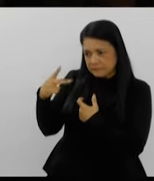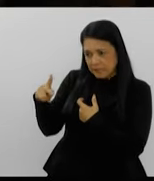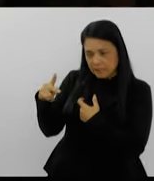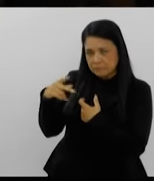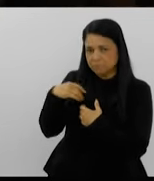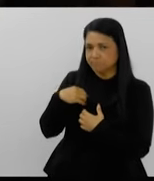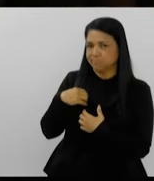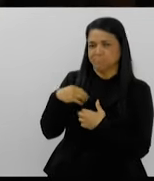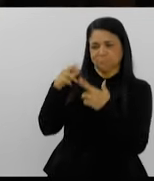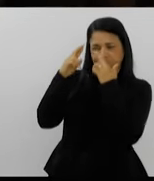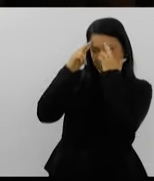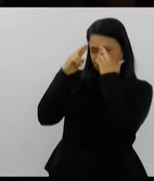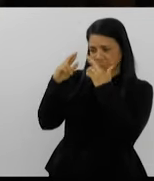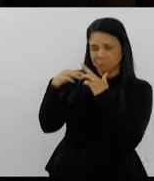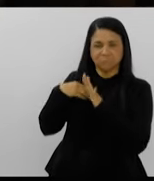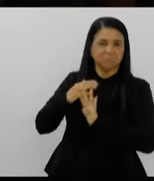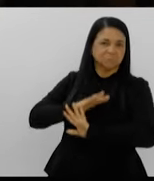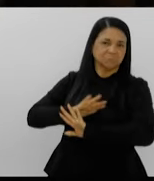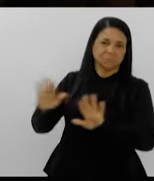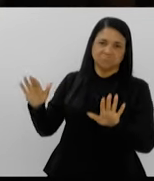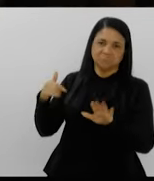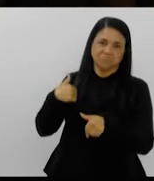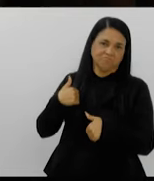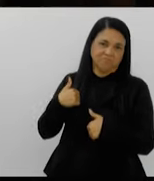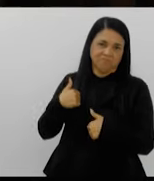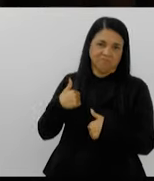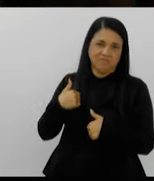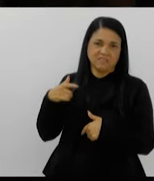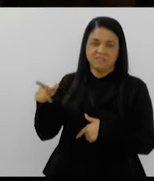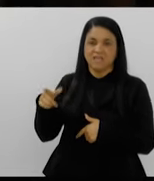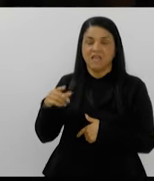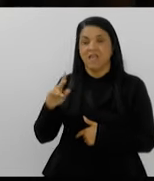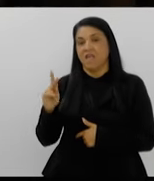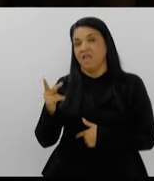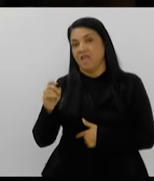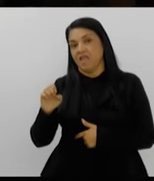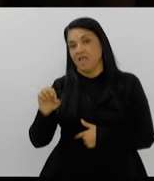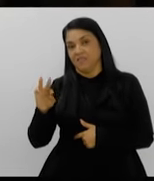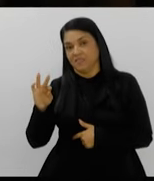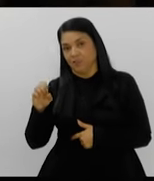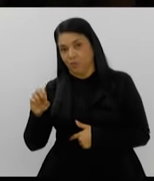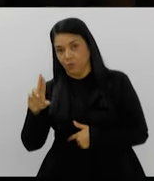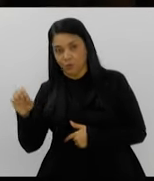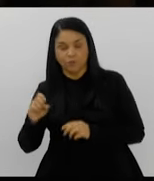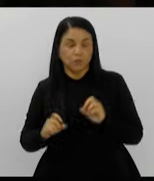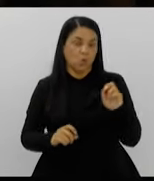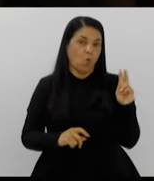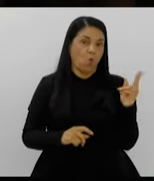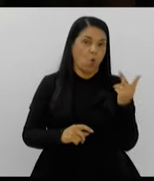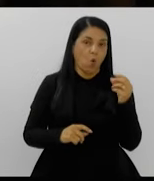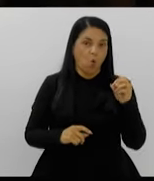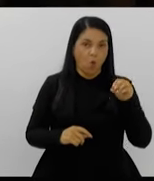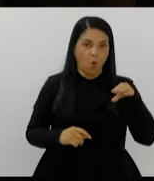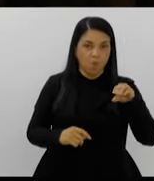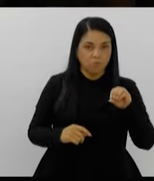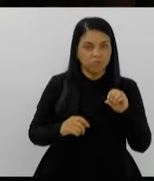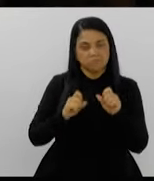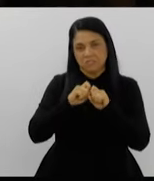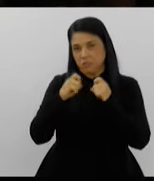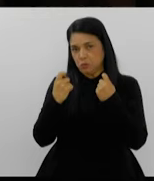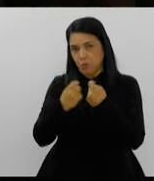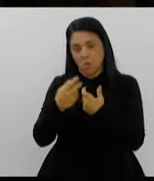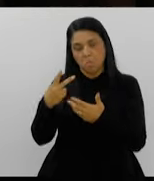me diz respeito. Se o prefeito é heterossexual, se o prefeito é homossexual, pouco importa para